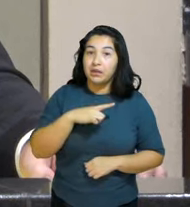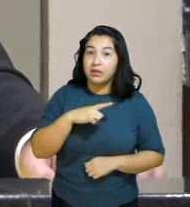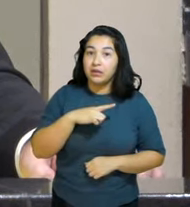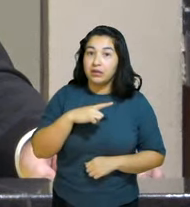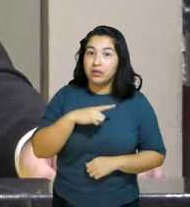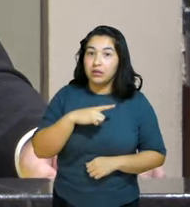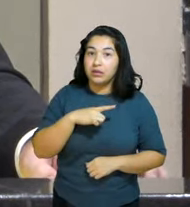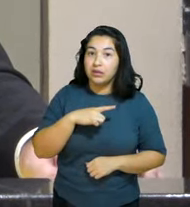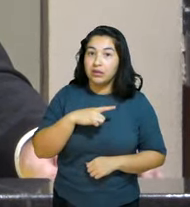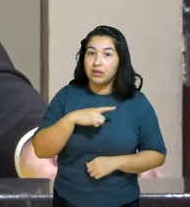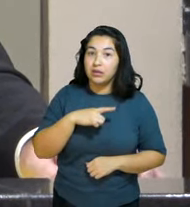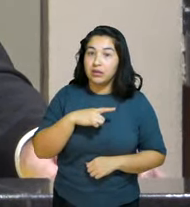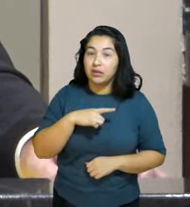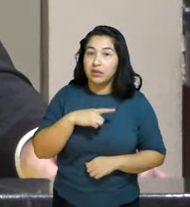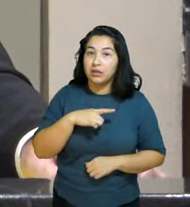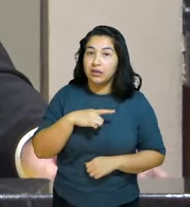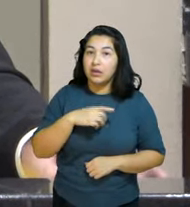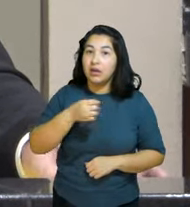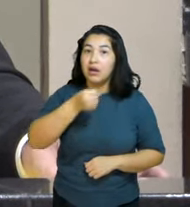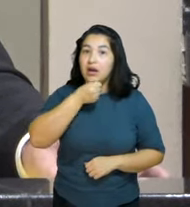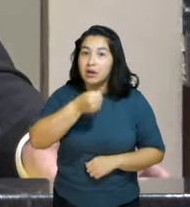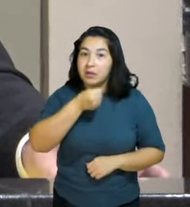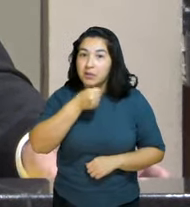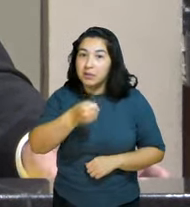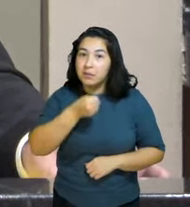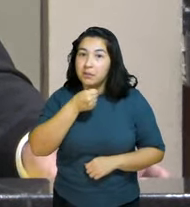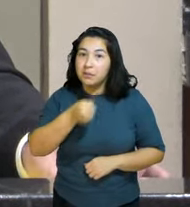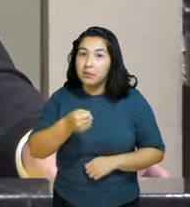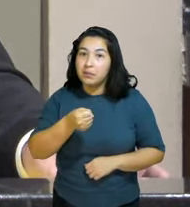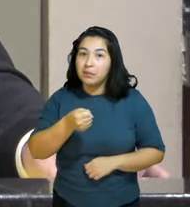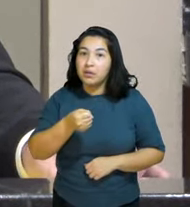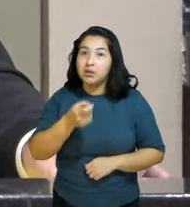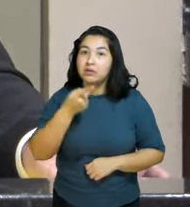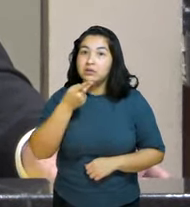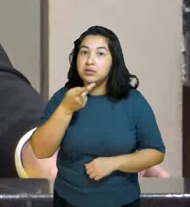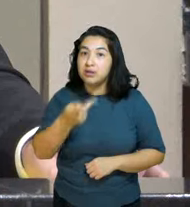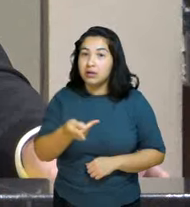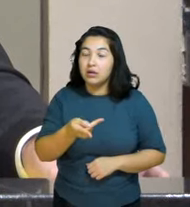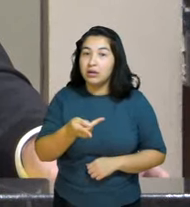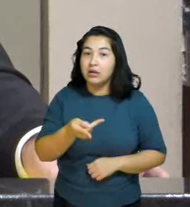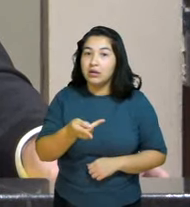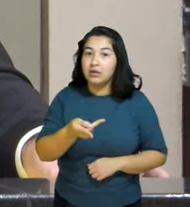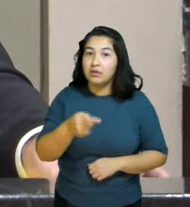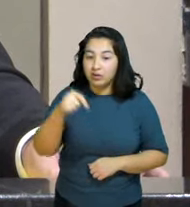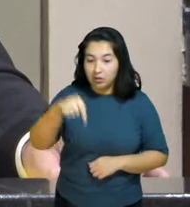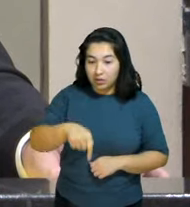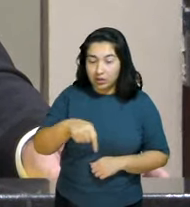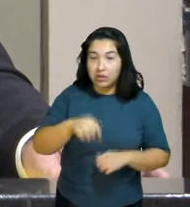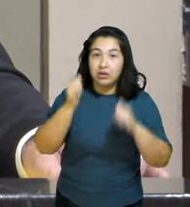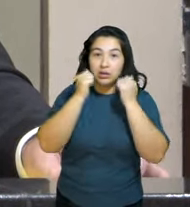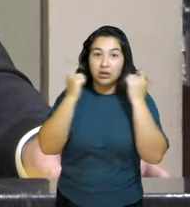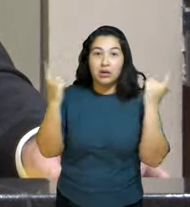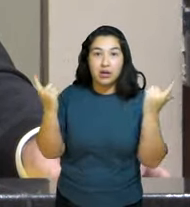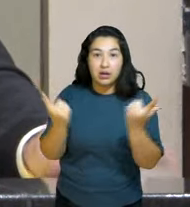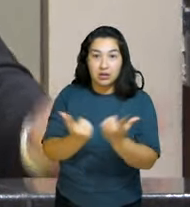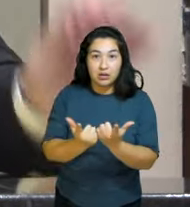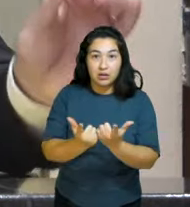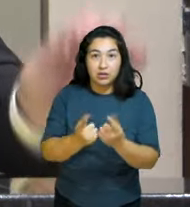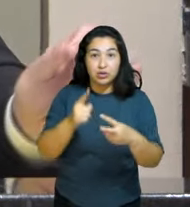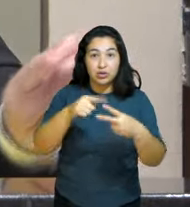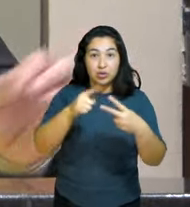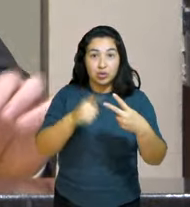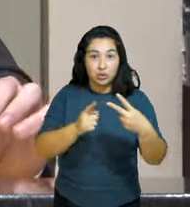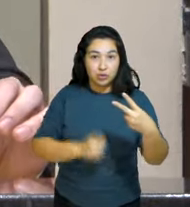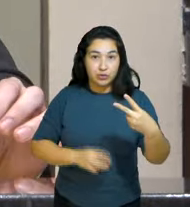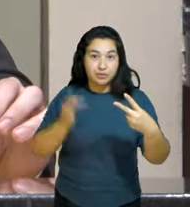um posicionamento da imprensa onde ele colocou em xeque, onde foi colocado em xeque essa casa, inclusive dois parlamentares, deputado